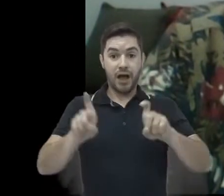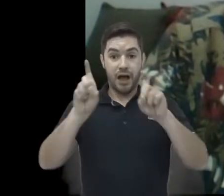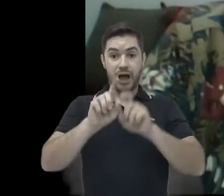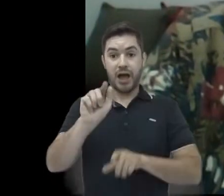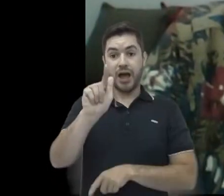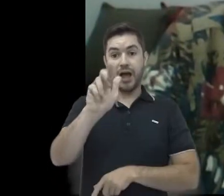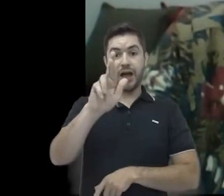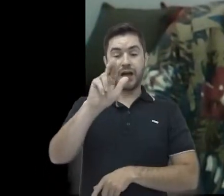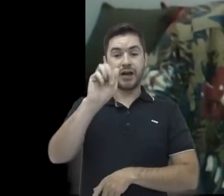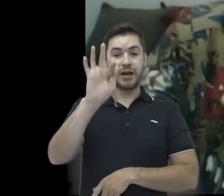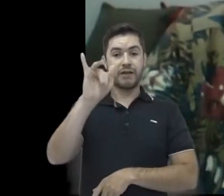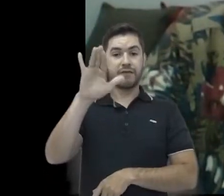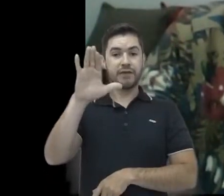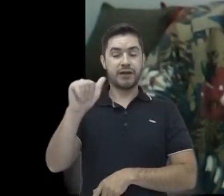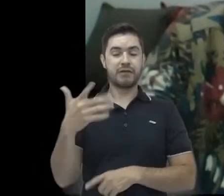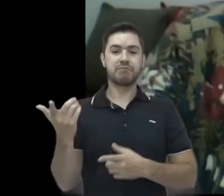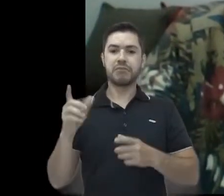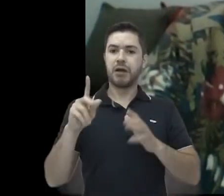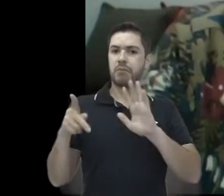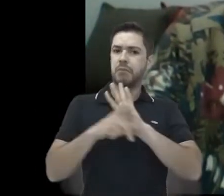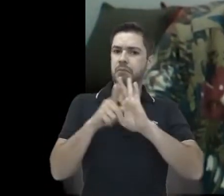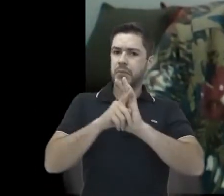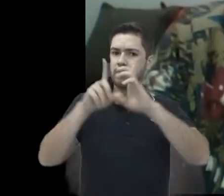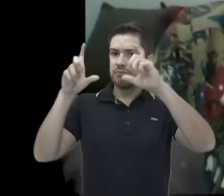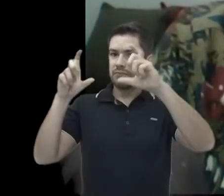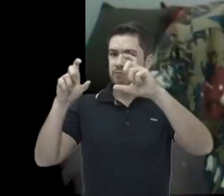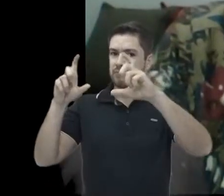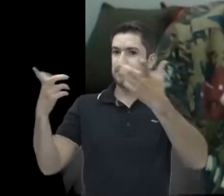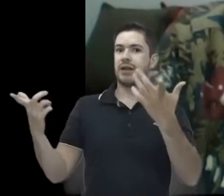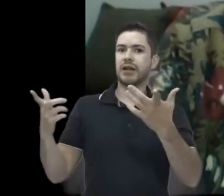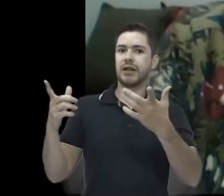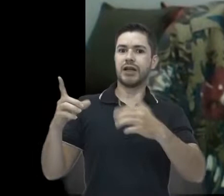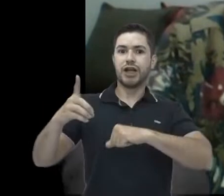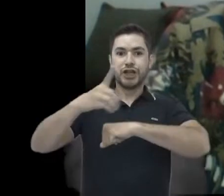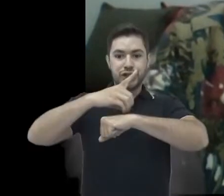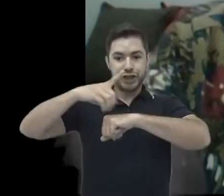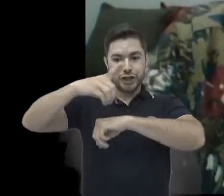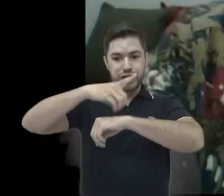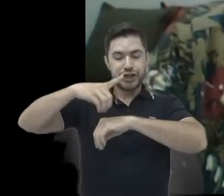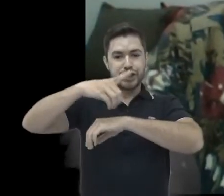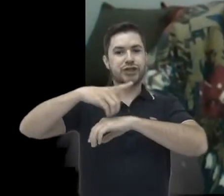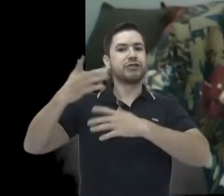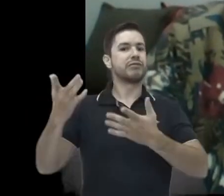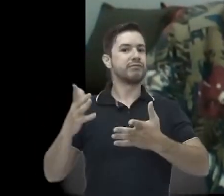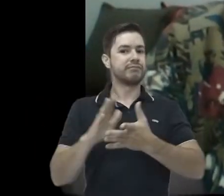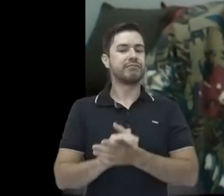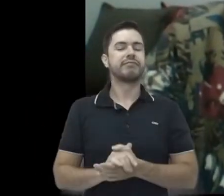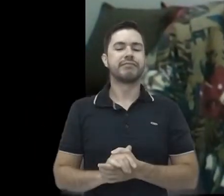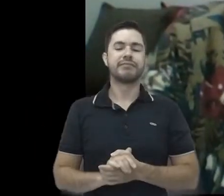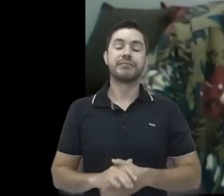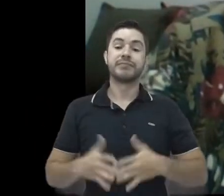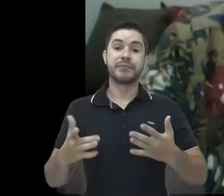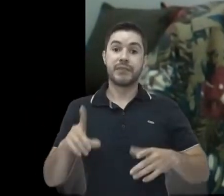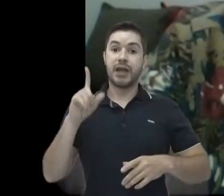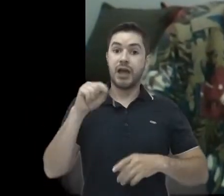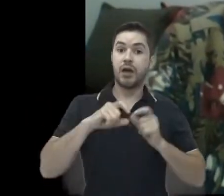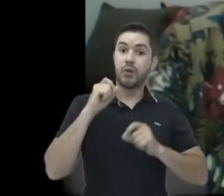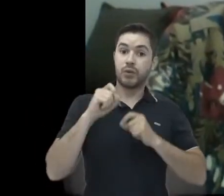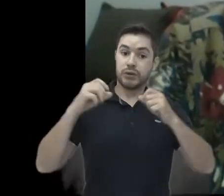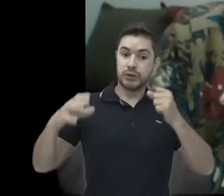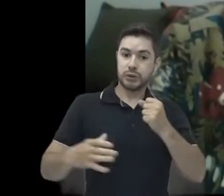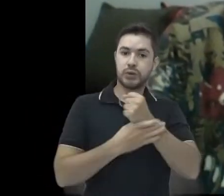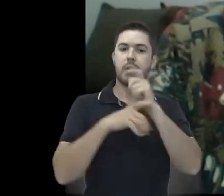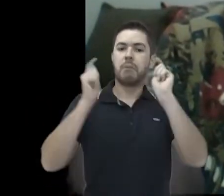pintura se une completamente à fotografia. A imagem digital, por ser composta por pixels, é um suporte em que se pode misturar